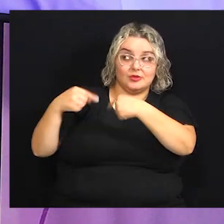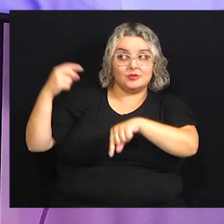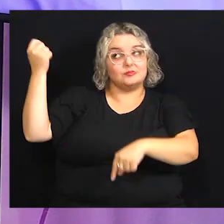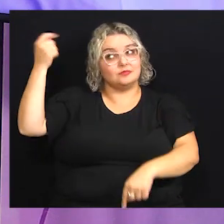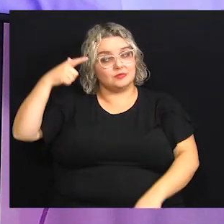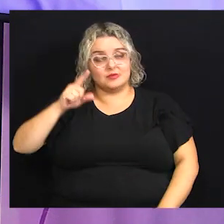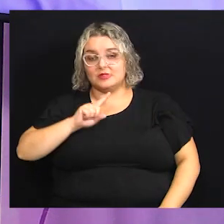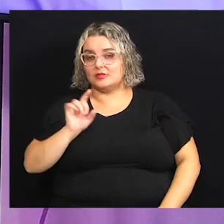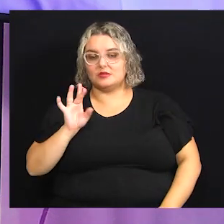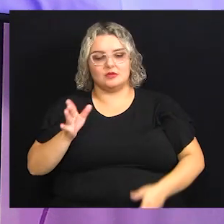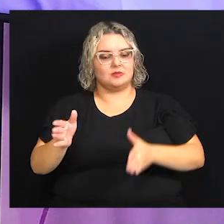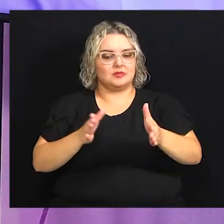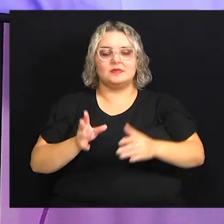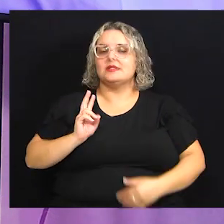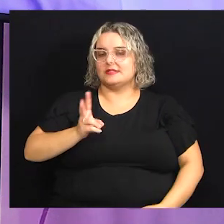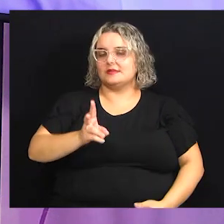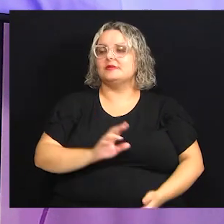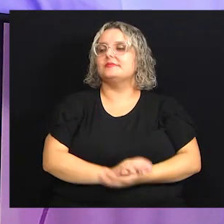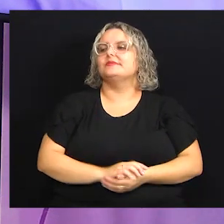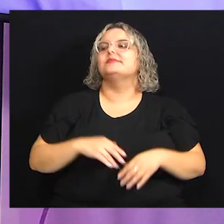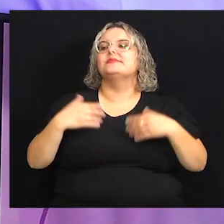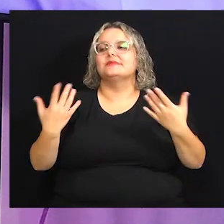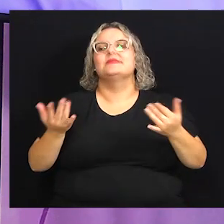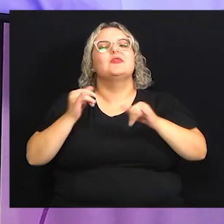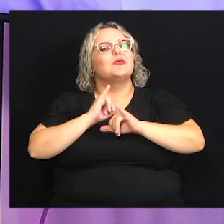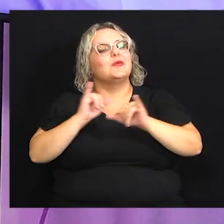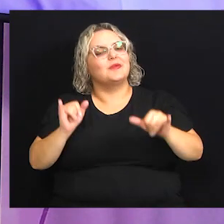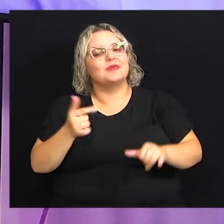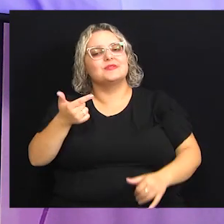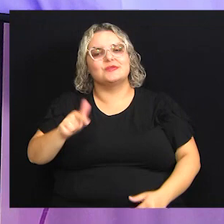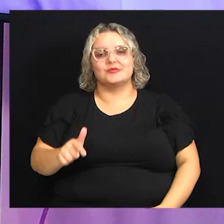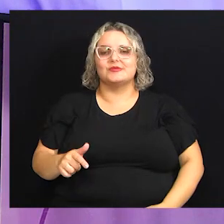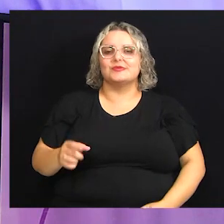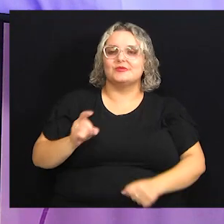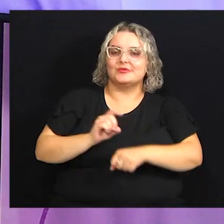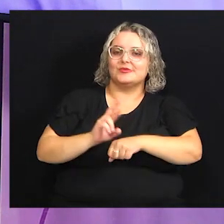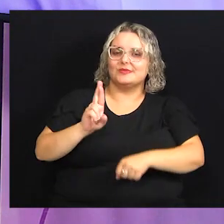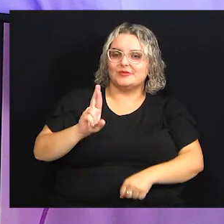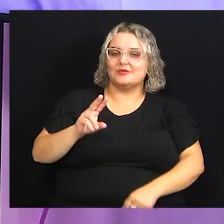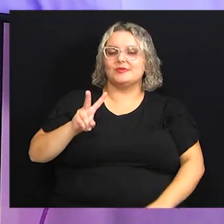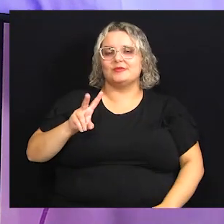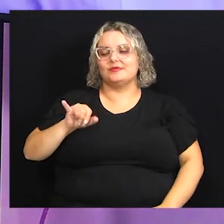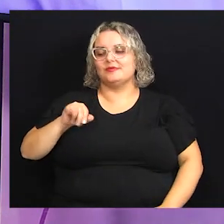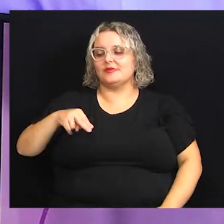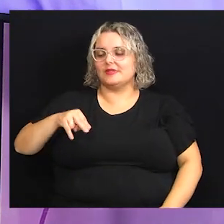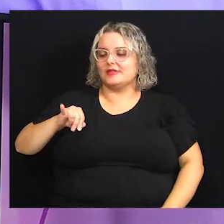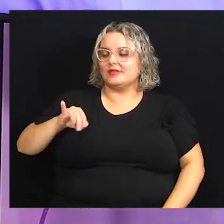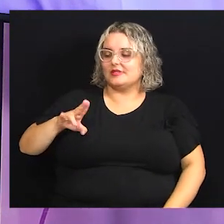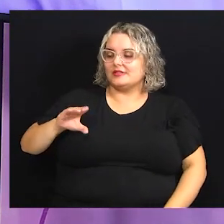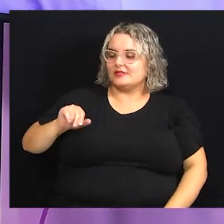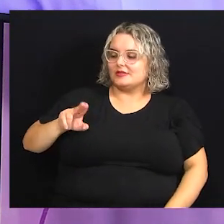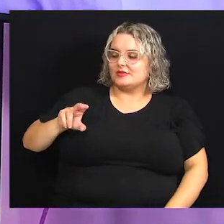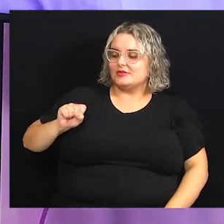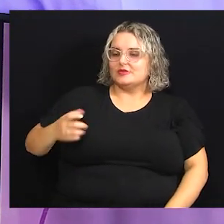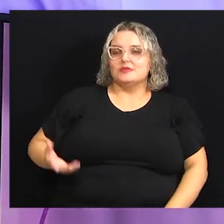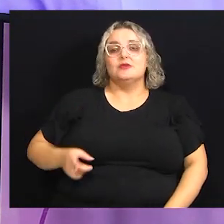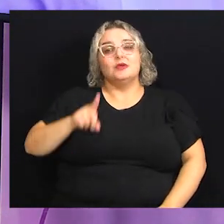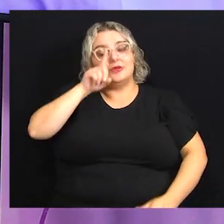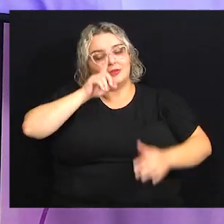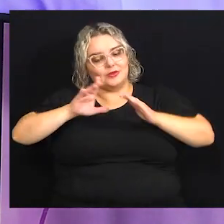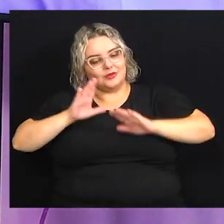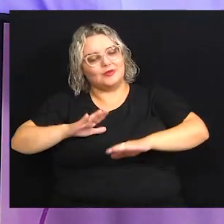ser diário, não é só para essa época do ano, é sempre. Tá aí, então, um recado, mais uma vez, do Dr. Vinícius, as orientações